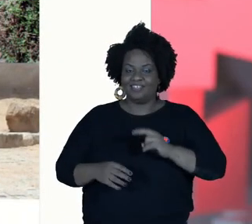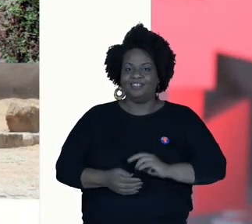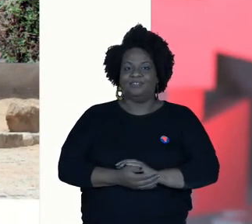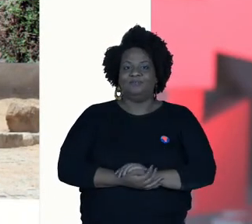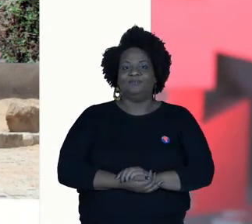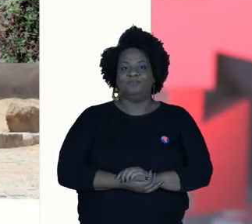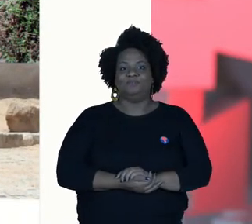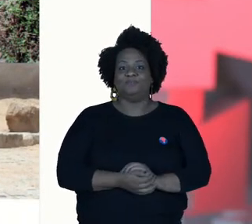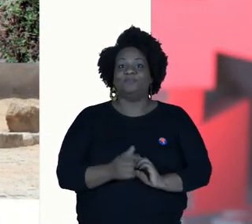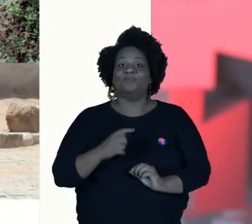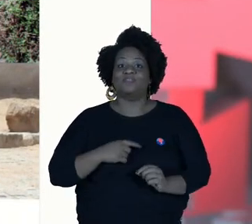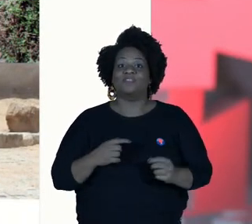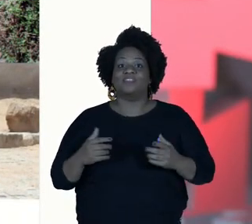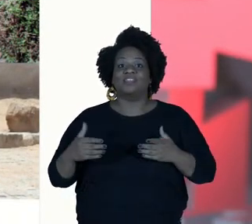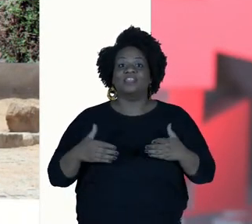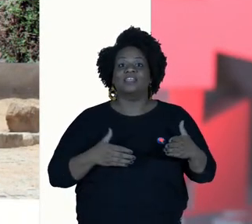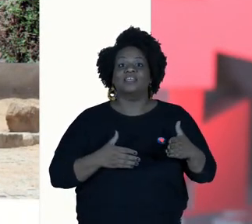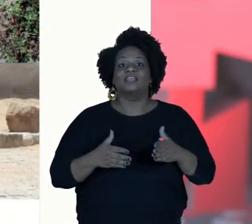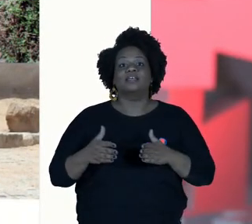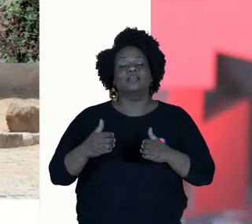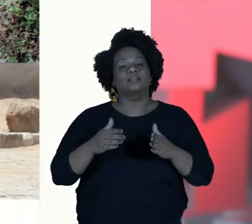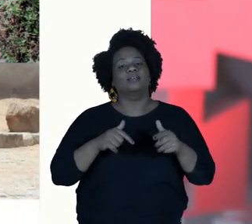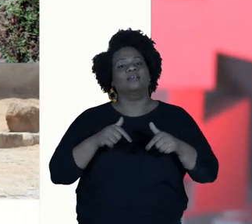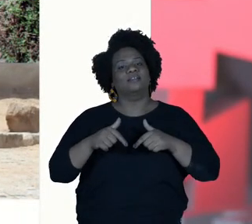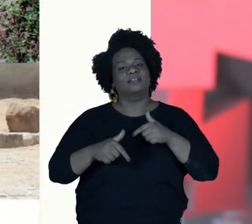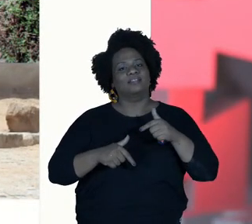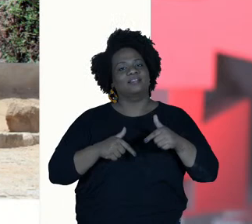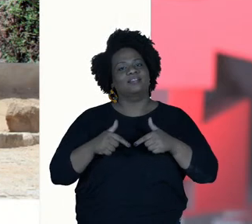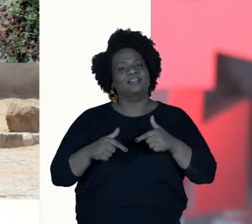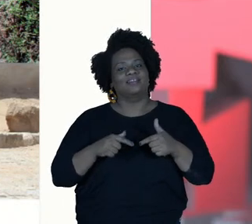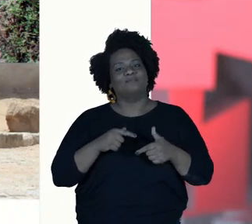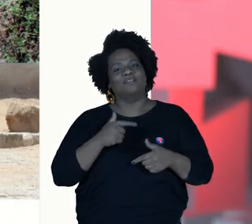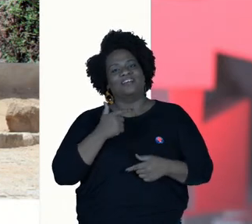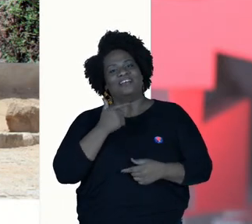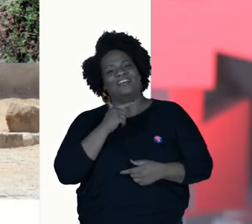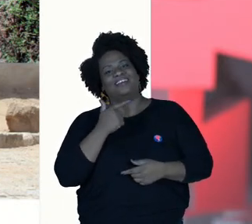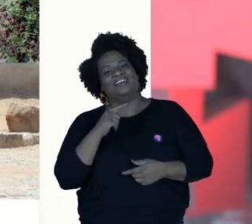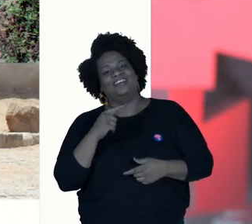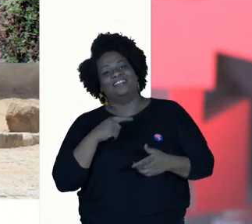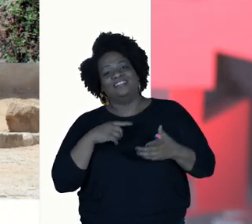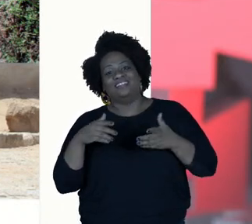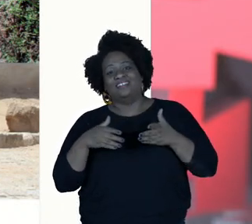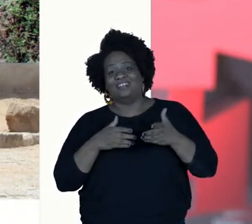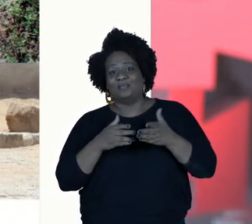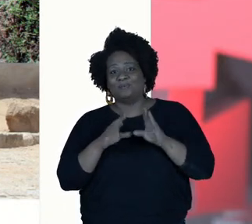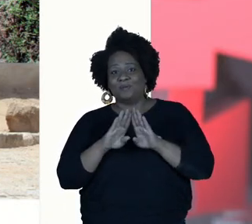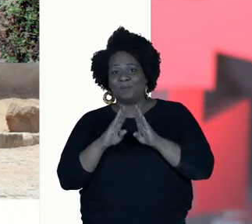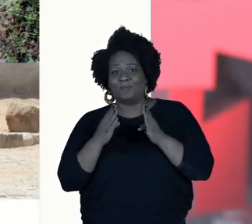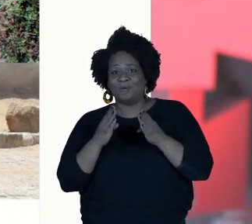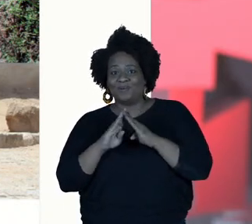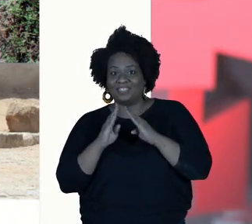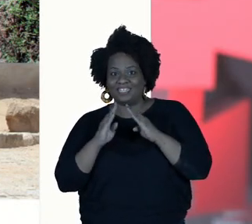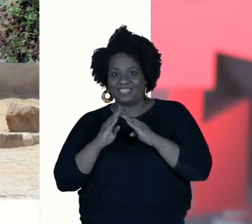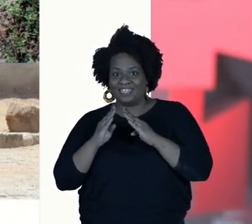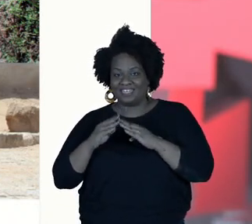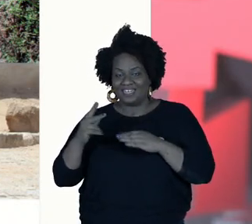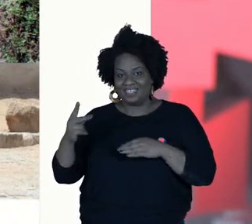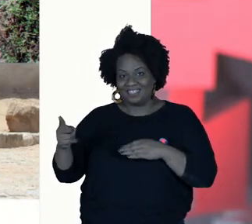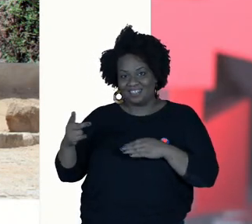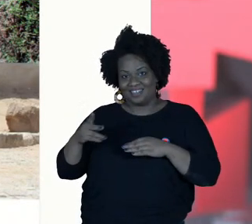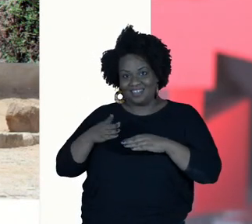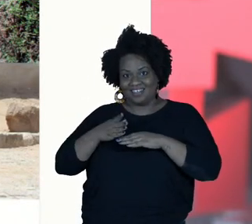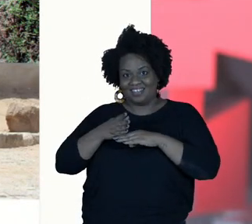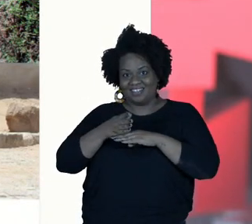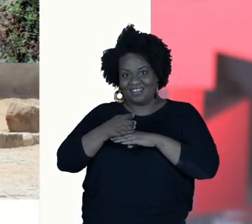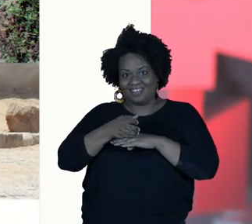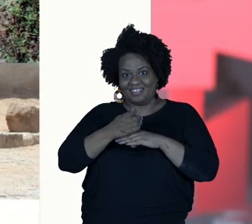Que é o caminho que ele toma para o trabalho. Ela colocou o caminho na porta da casa dele, né? Ele entrando